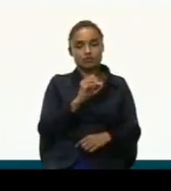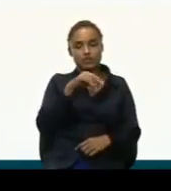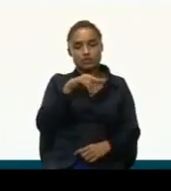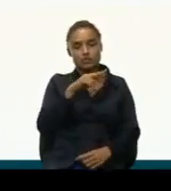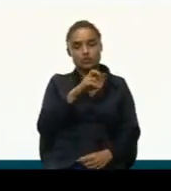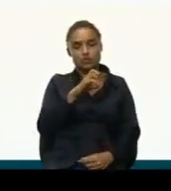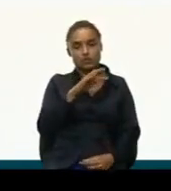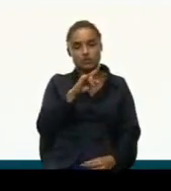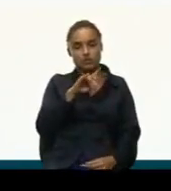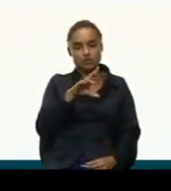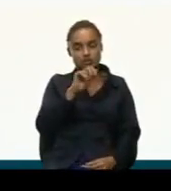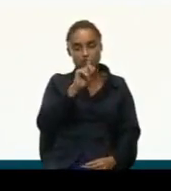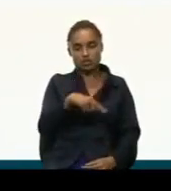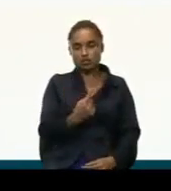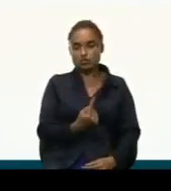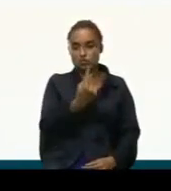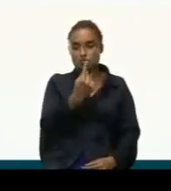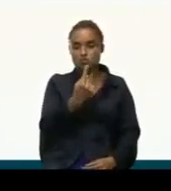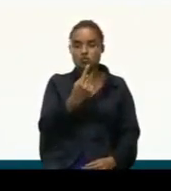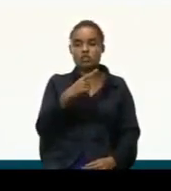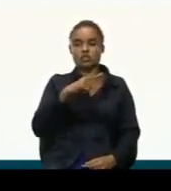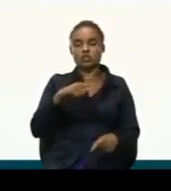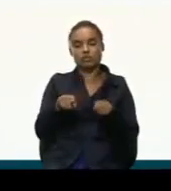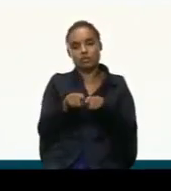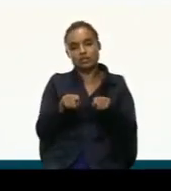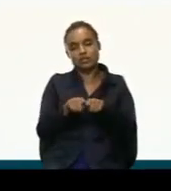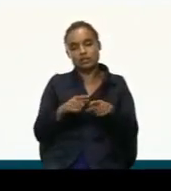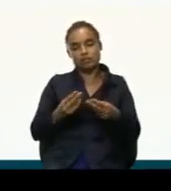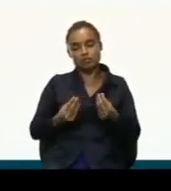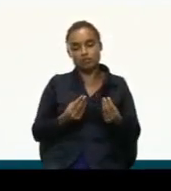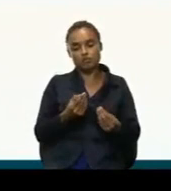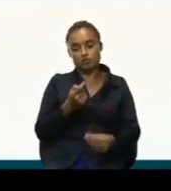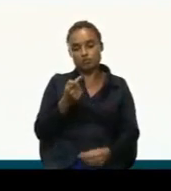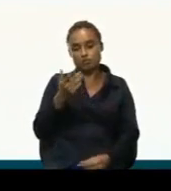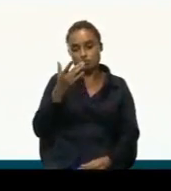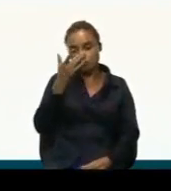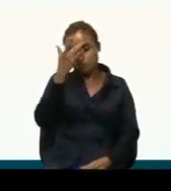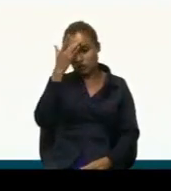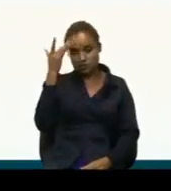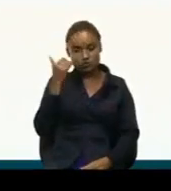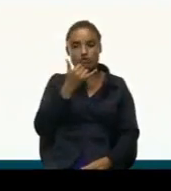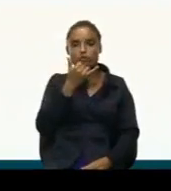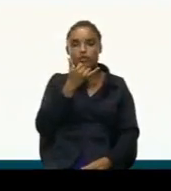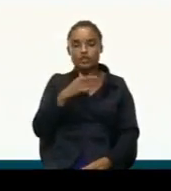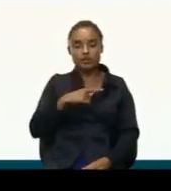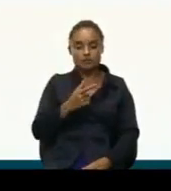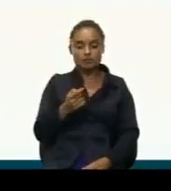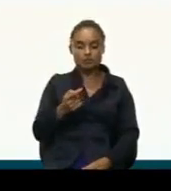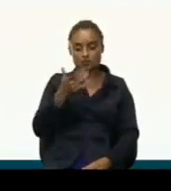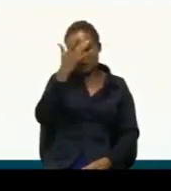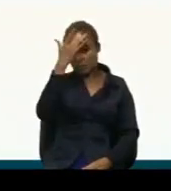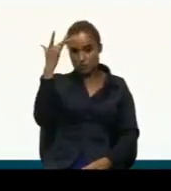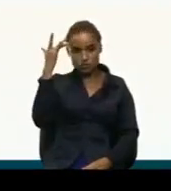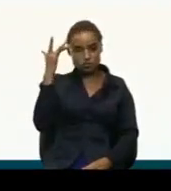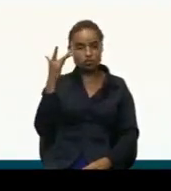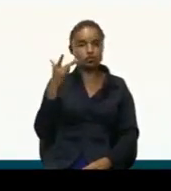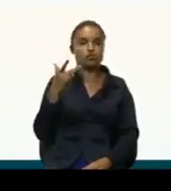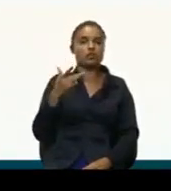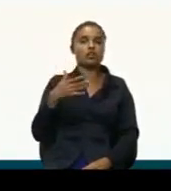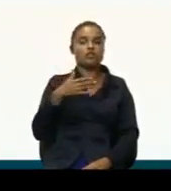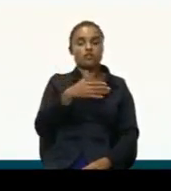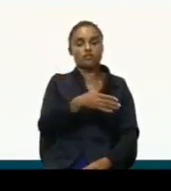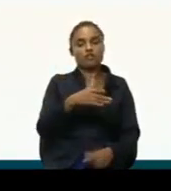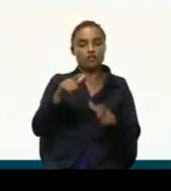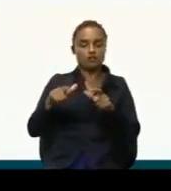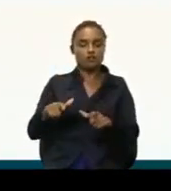o escritório já tenho menos pessoas na minha obra, o refeitório também, e o meu resíduo passa para cá. Já começa o